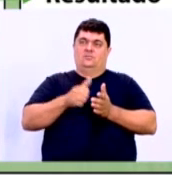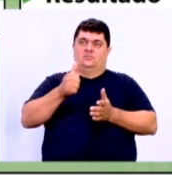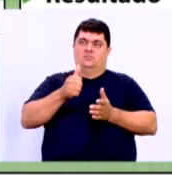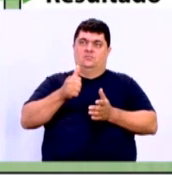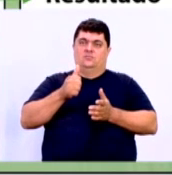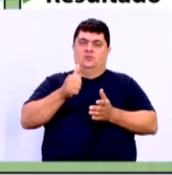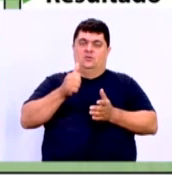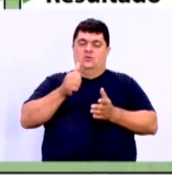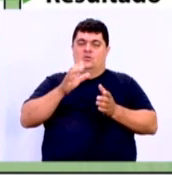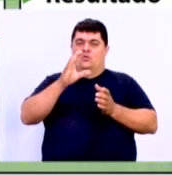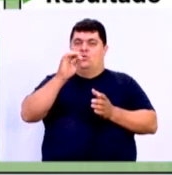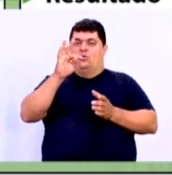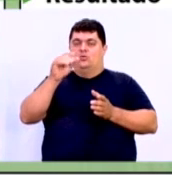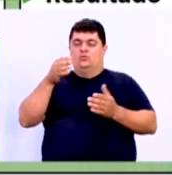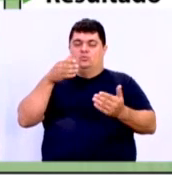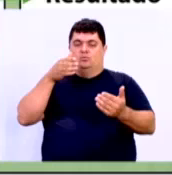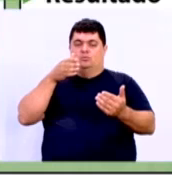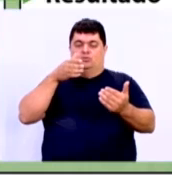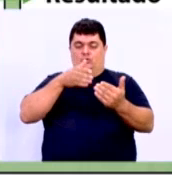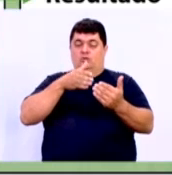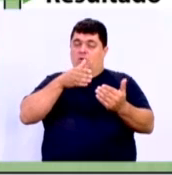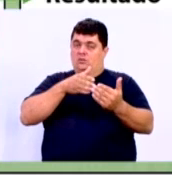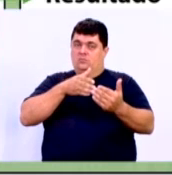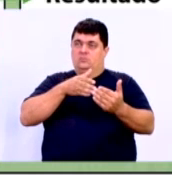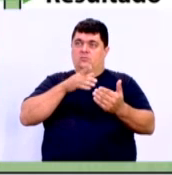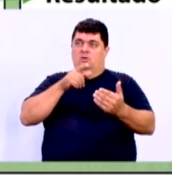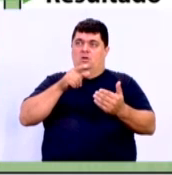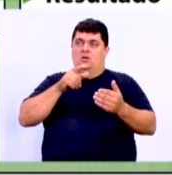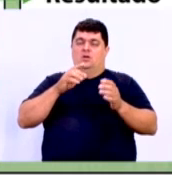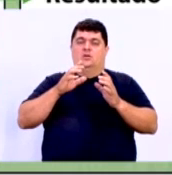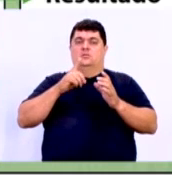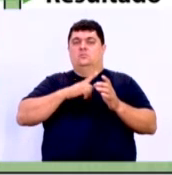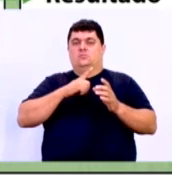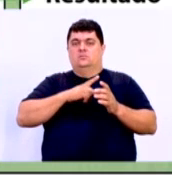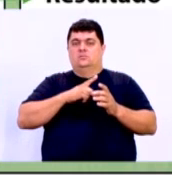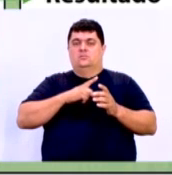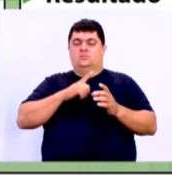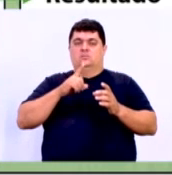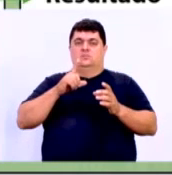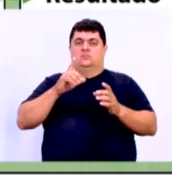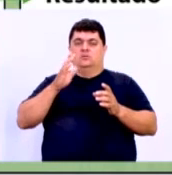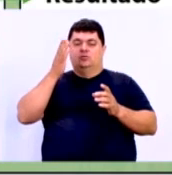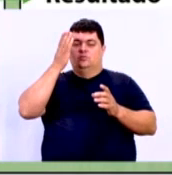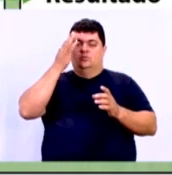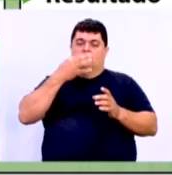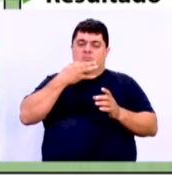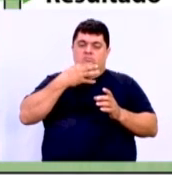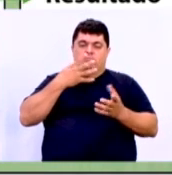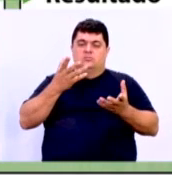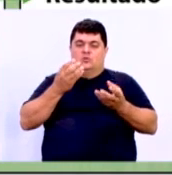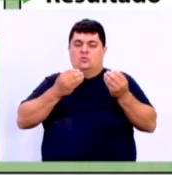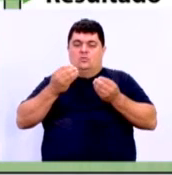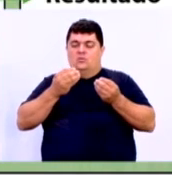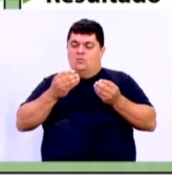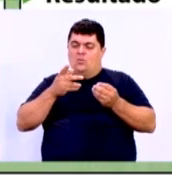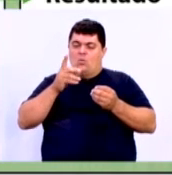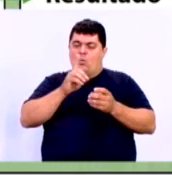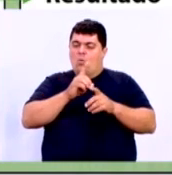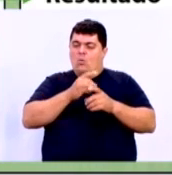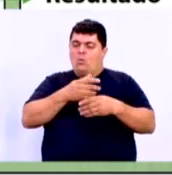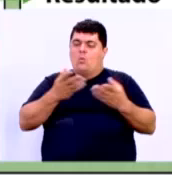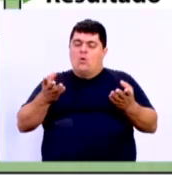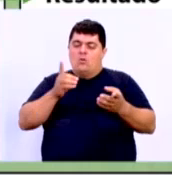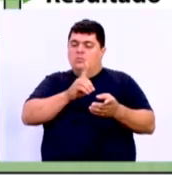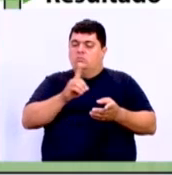custos diretos. Lembra? Custo direto é o que envolve, você sabe associar diretamente a que produto ele está associado.